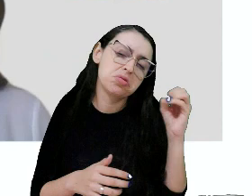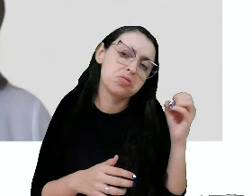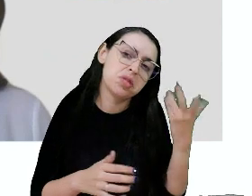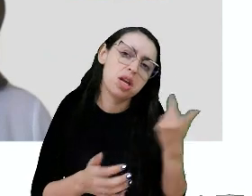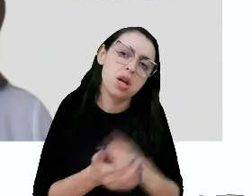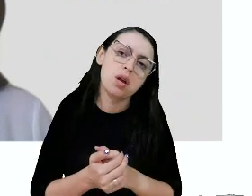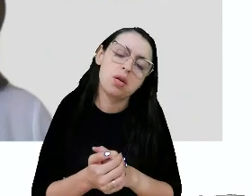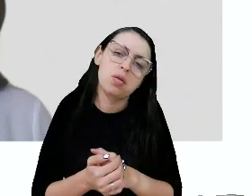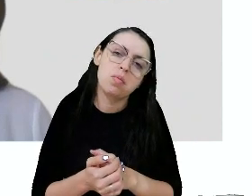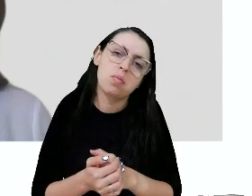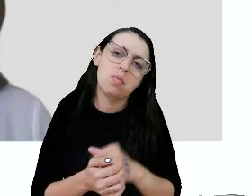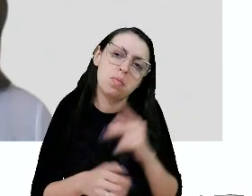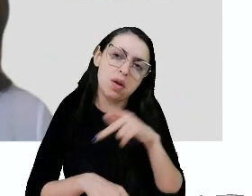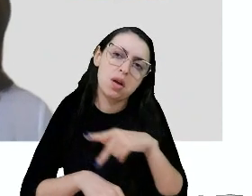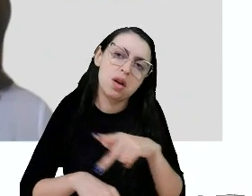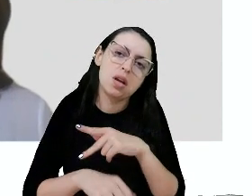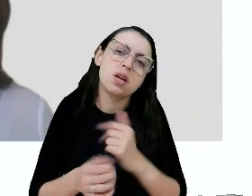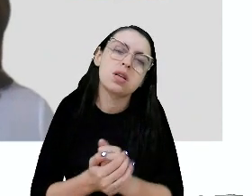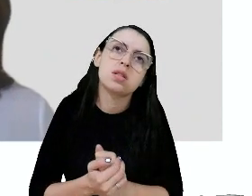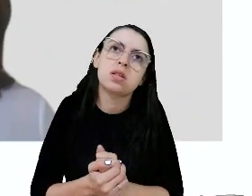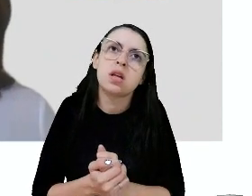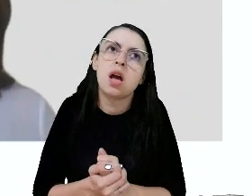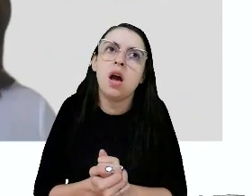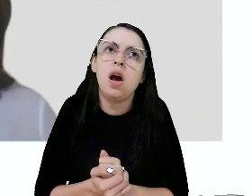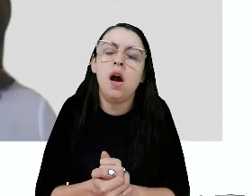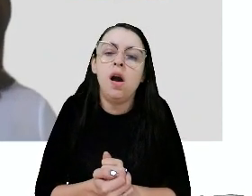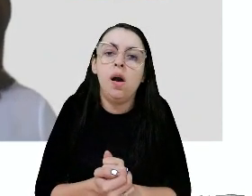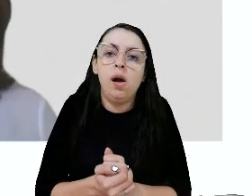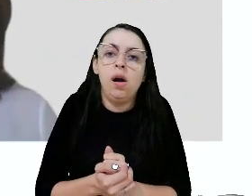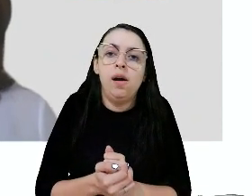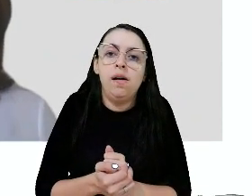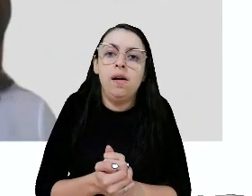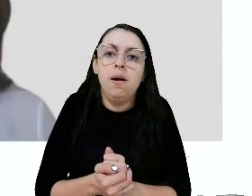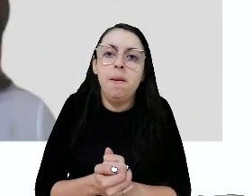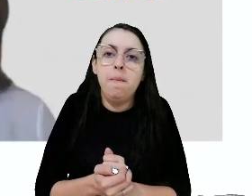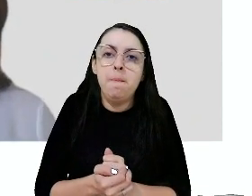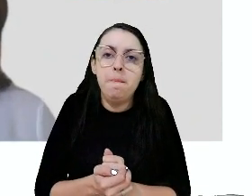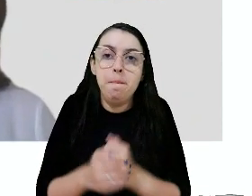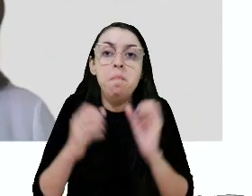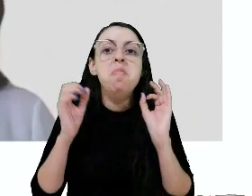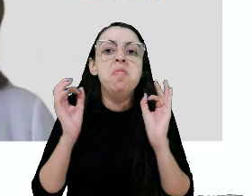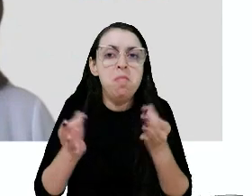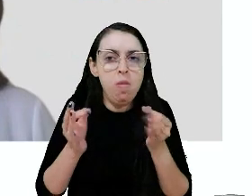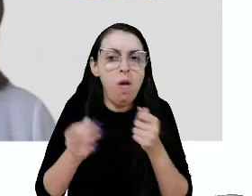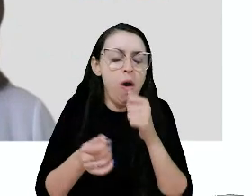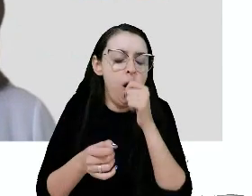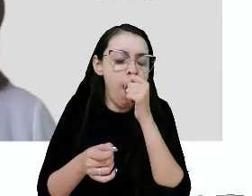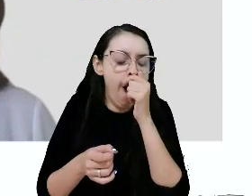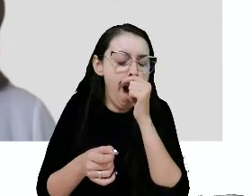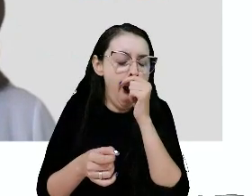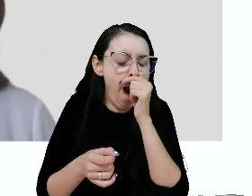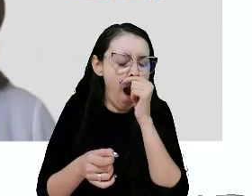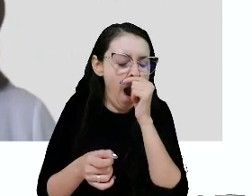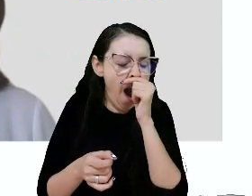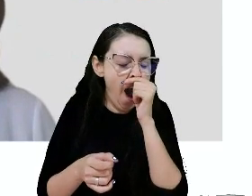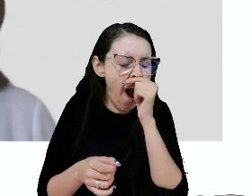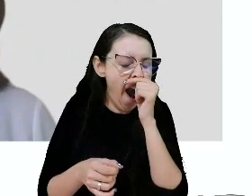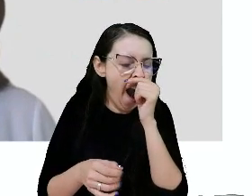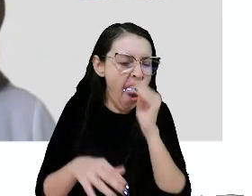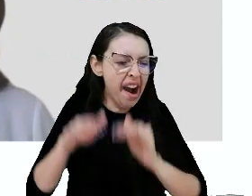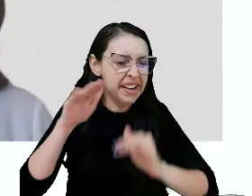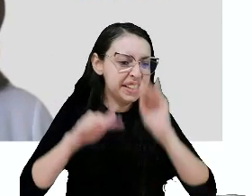país, enquanto país, não só potencialmente muito rico, mas ele é. O que existe é